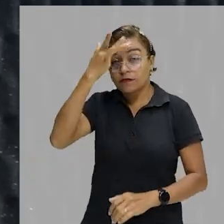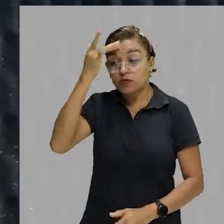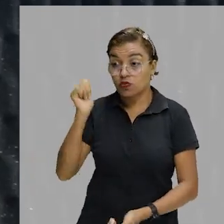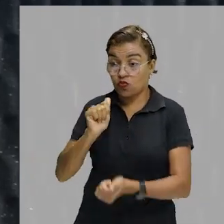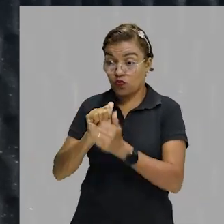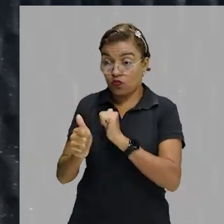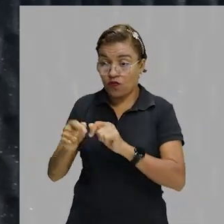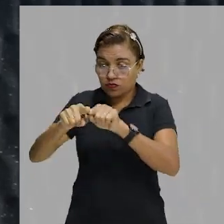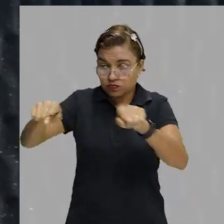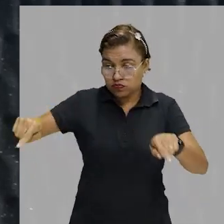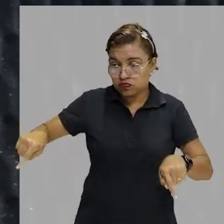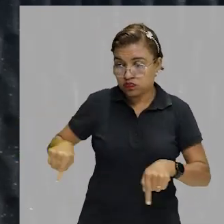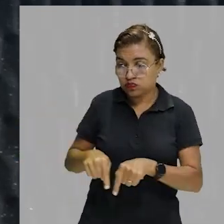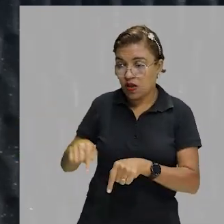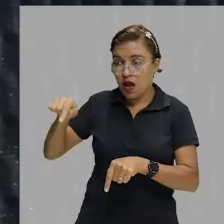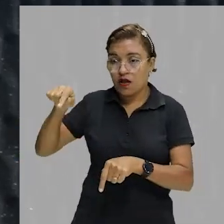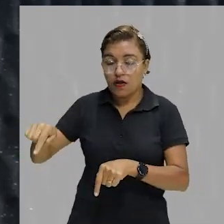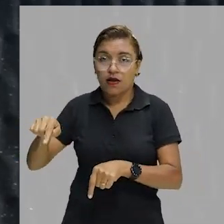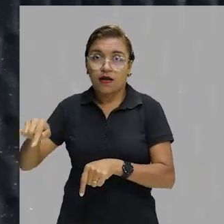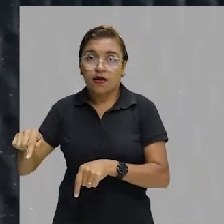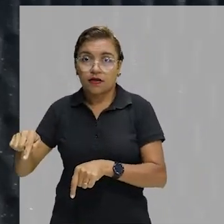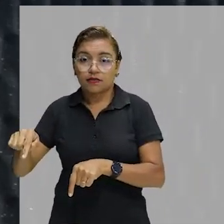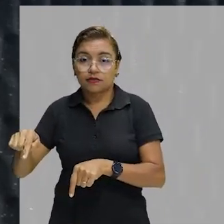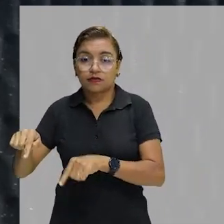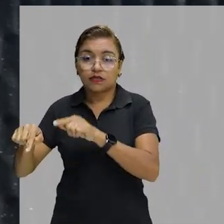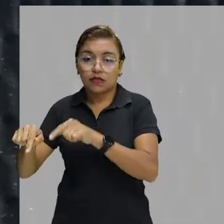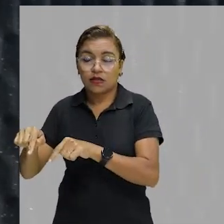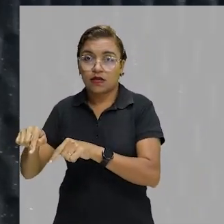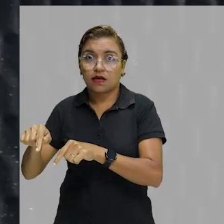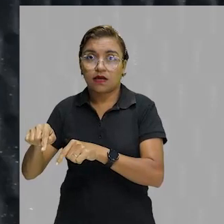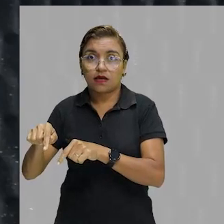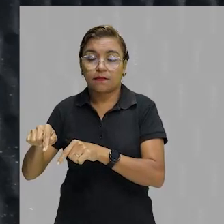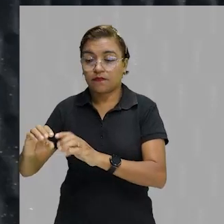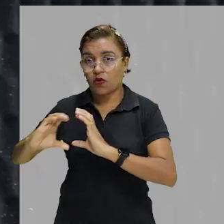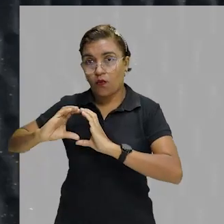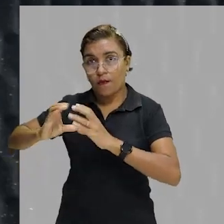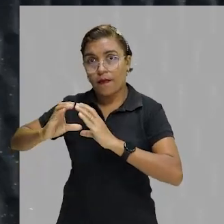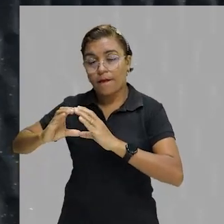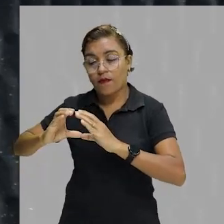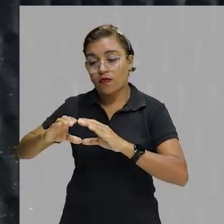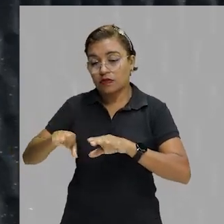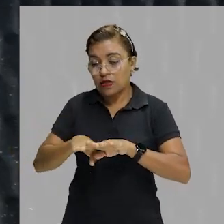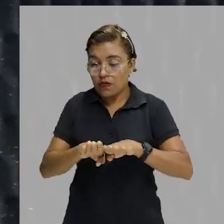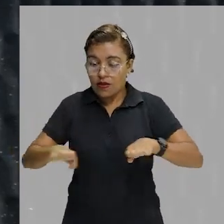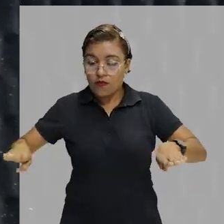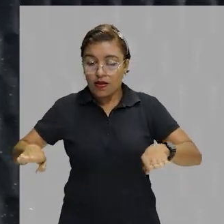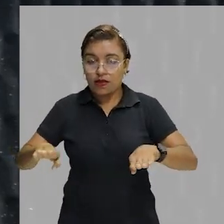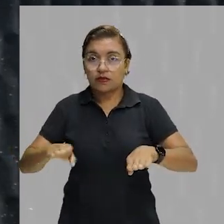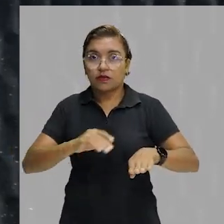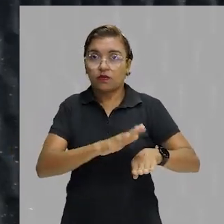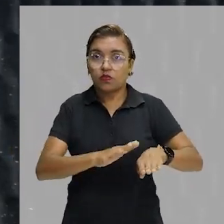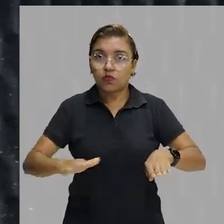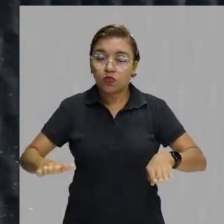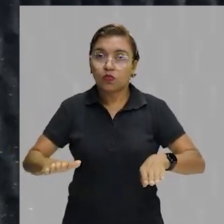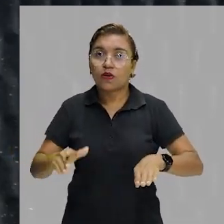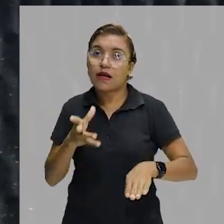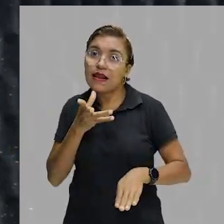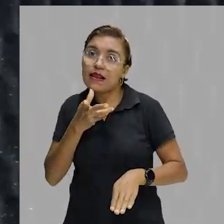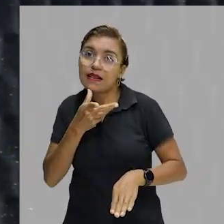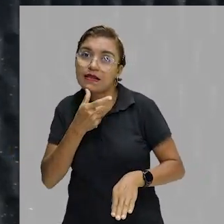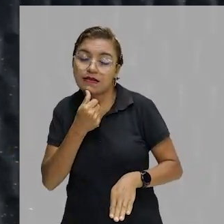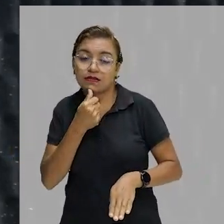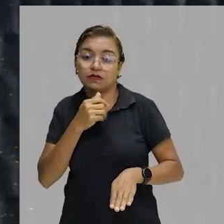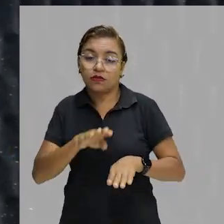Existe um amortecimento maior da bolinha. Então, ela é um esporte aqui, uma quadra que tem um piso um pouquinho mais lento. Foi num piso como esse